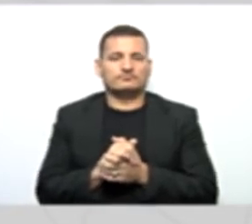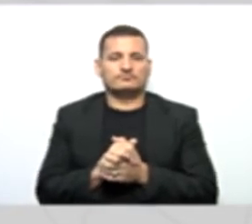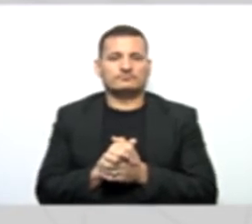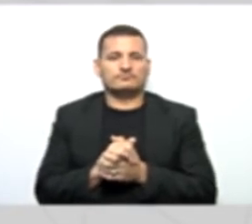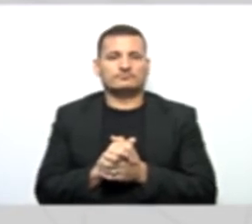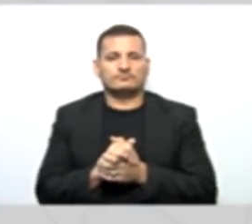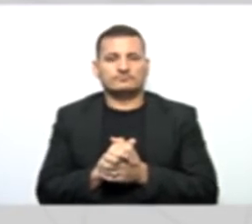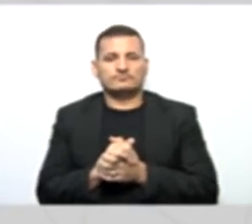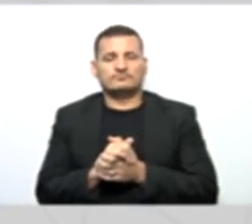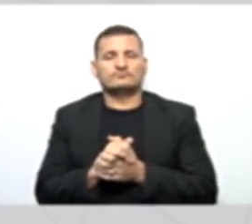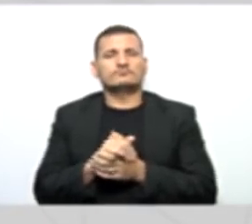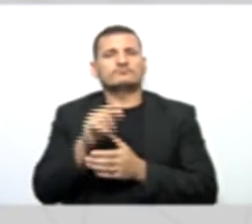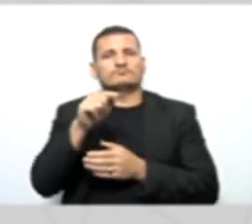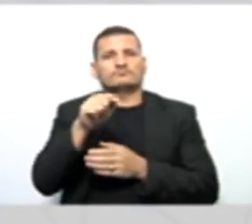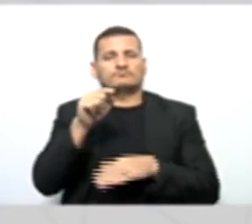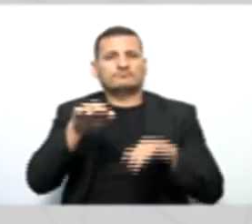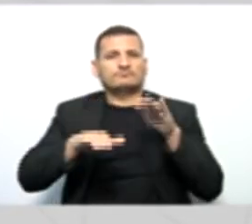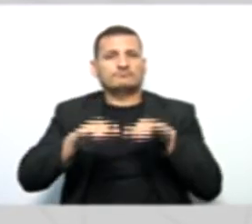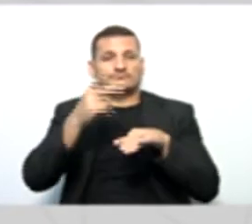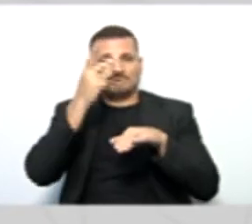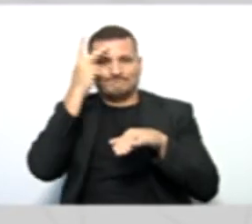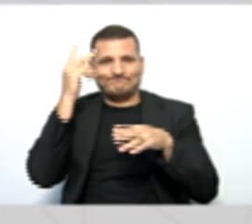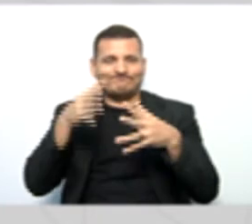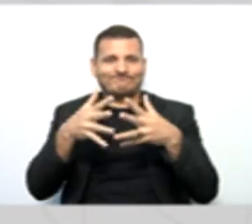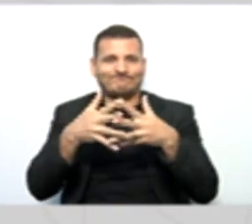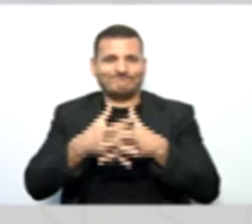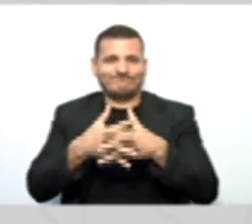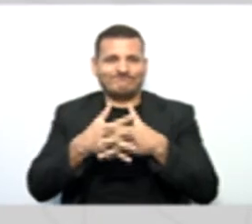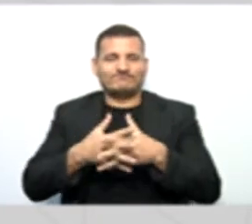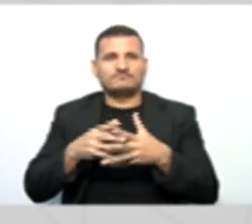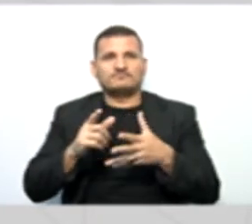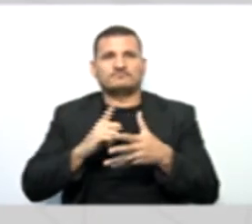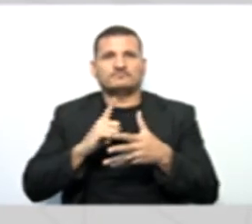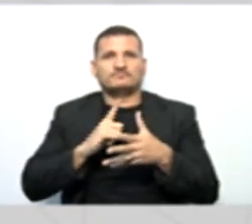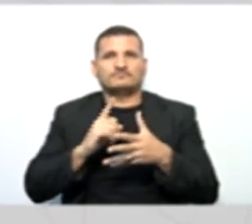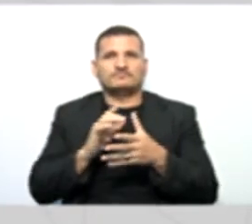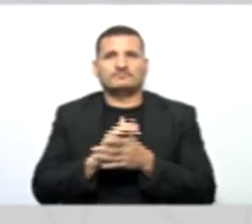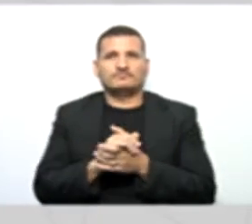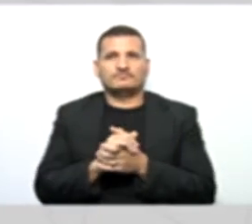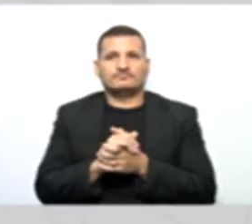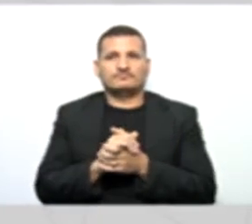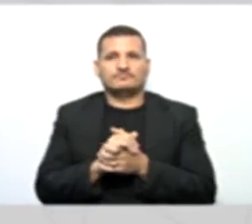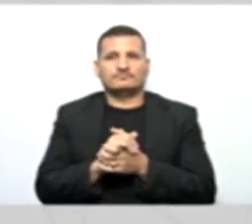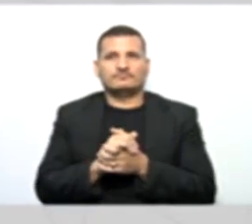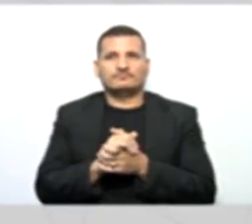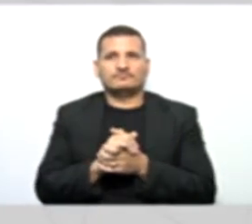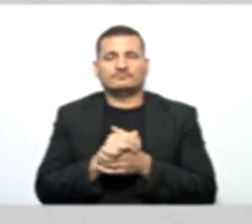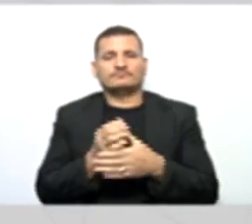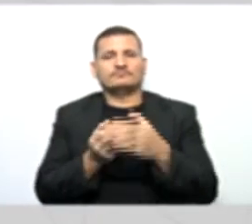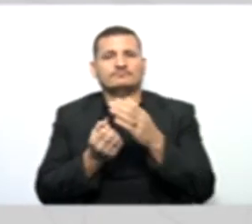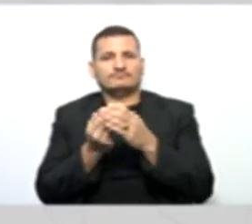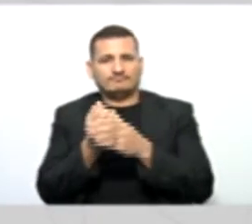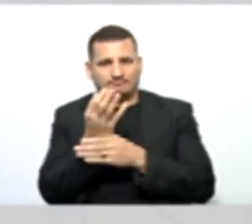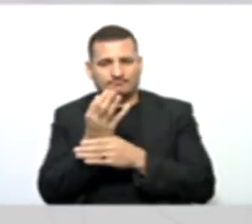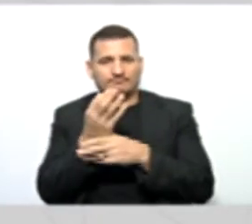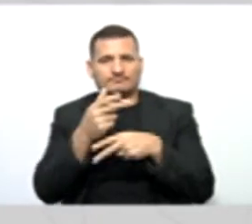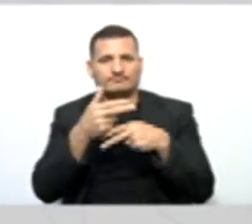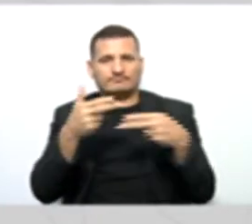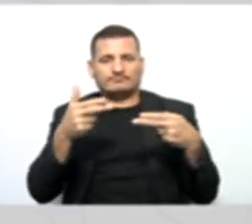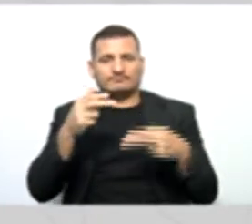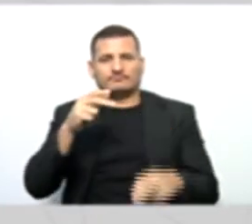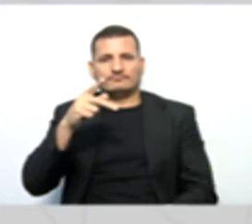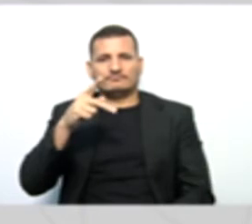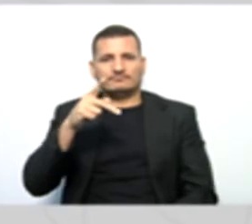que geralmente as pessoas costumam se confundir. Nós queremos criar um objeto pessoa. Beleza? Um